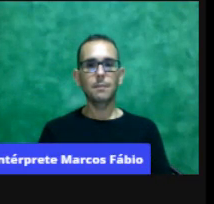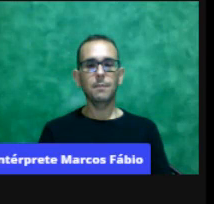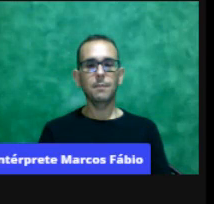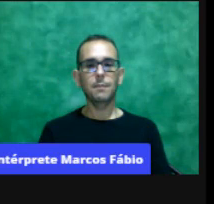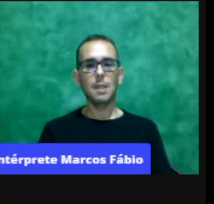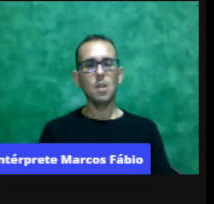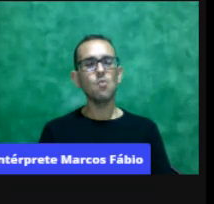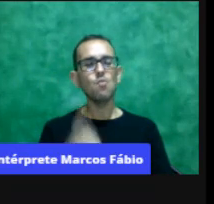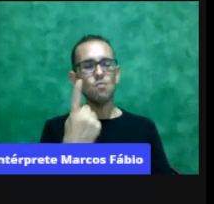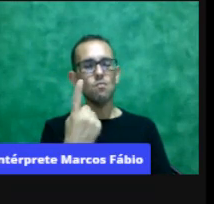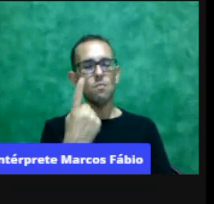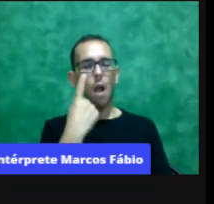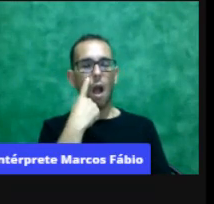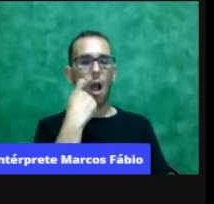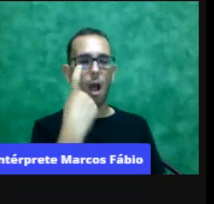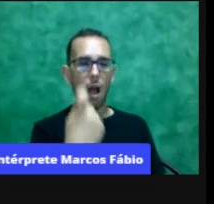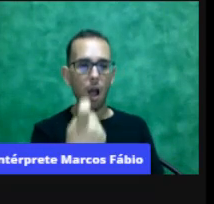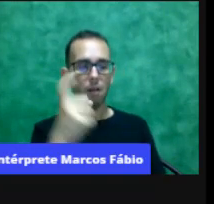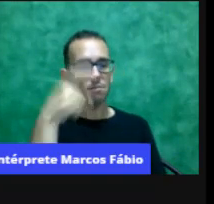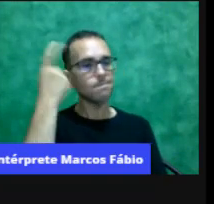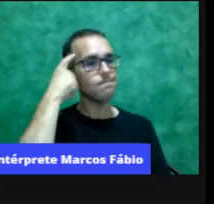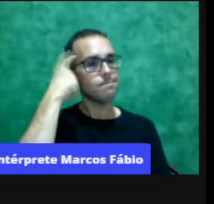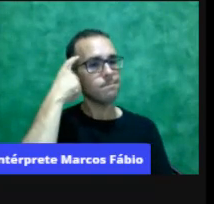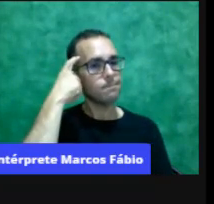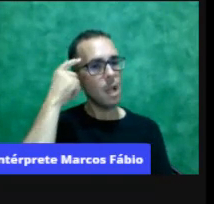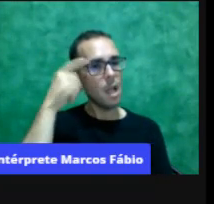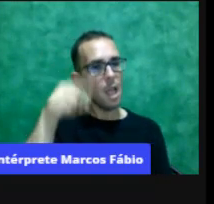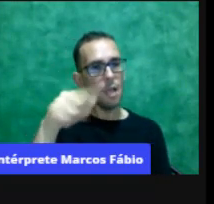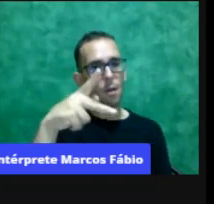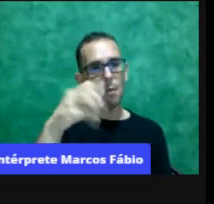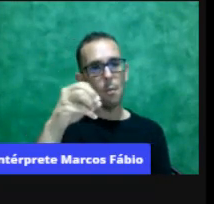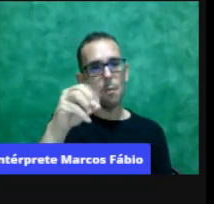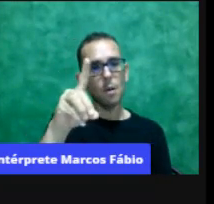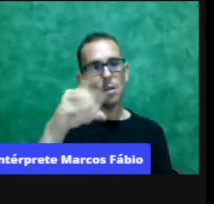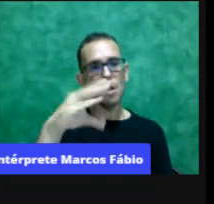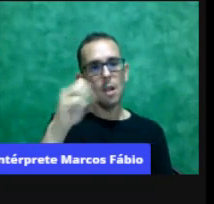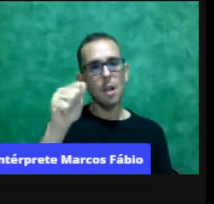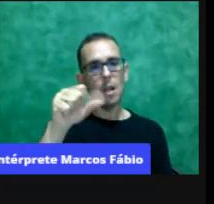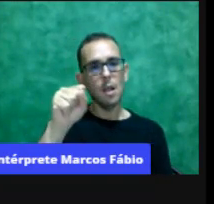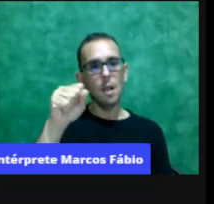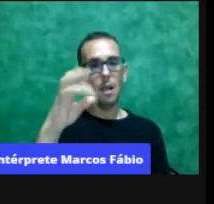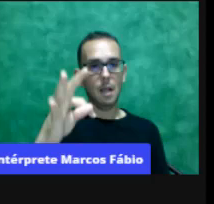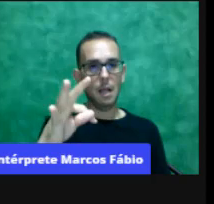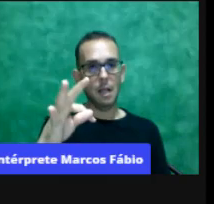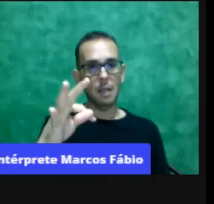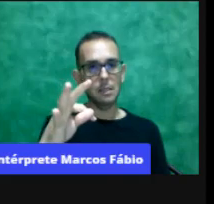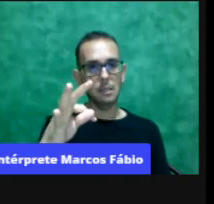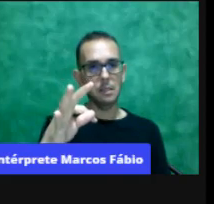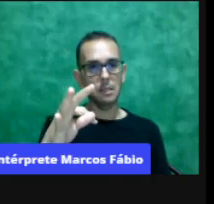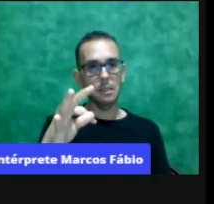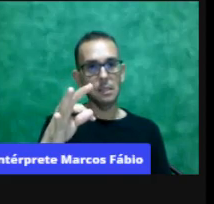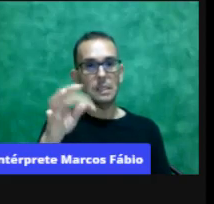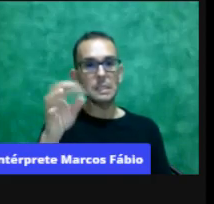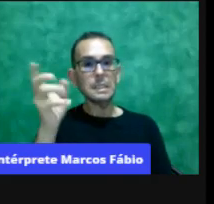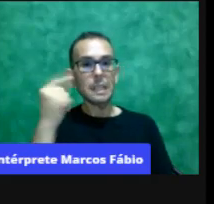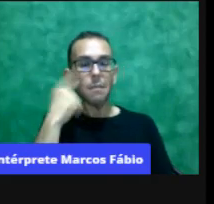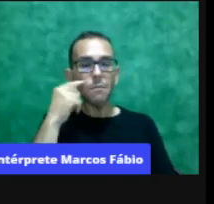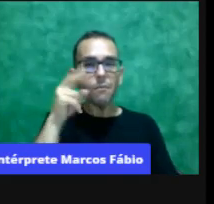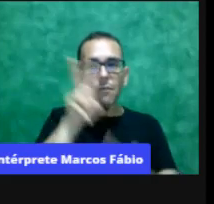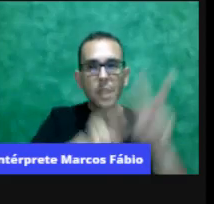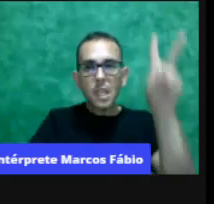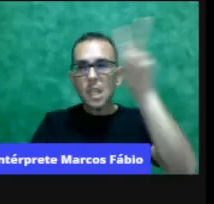Uma coisa interessante da gente pensar é que o podcast é interessante para a criança pela desvirtualização que ela